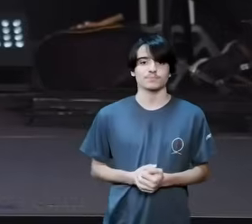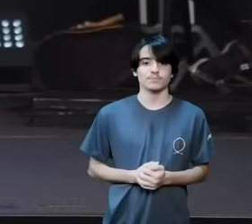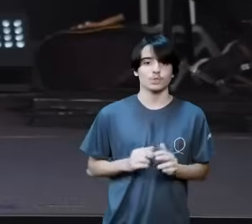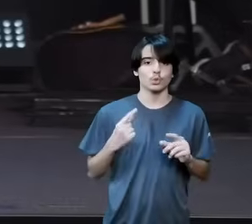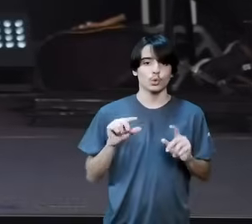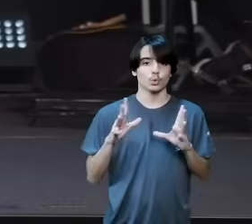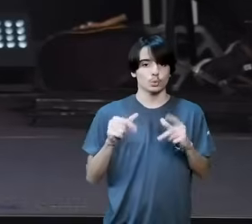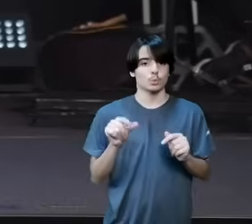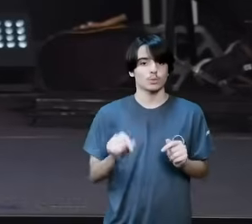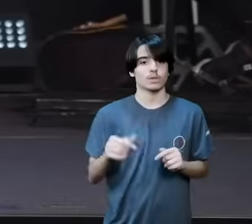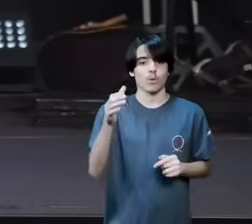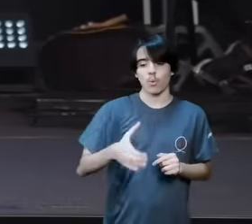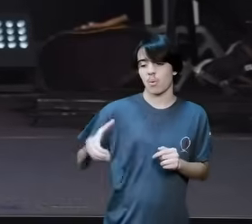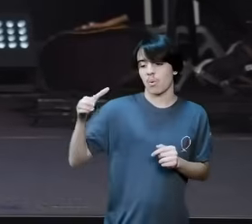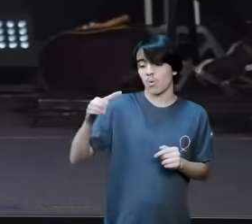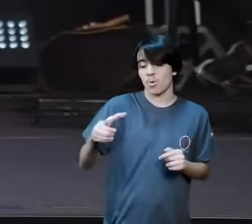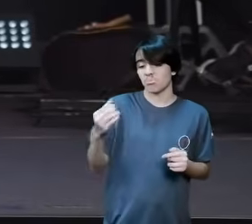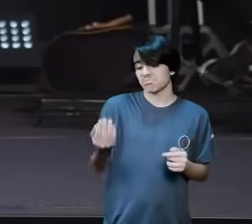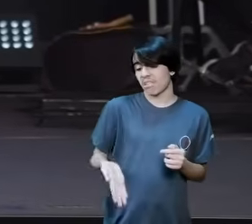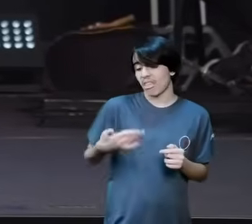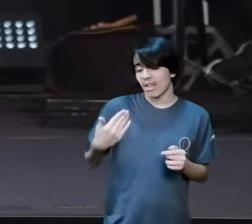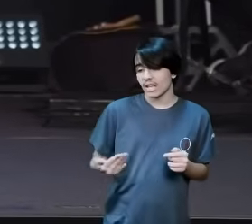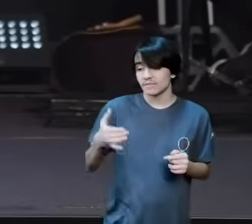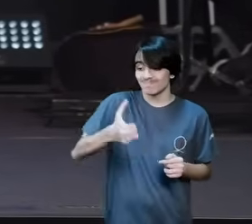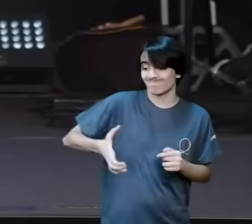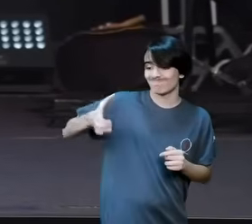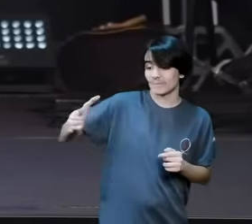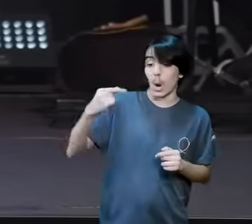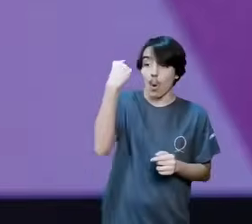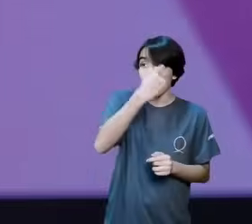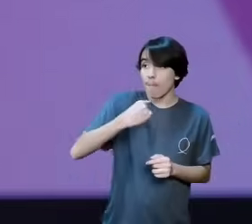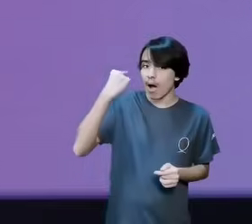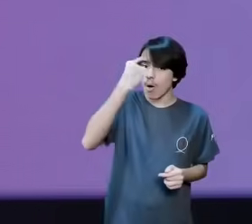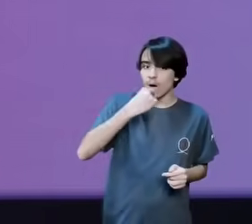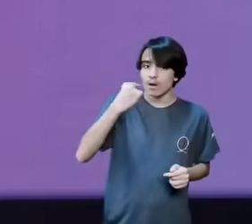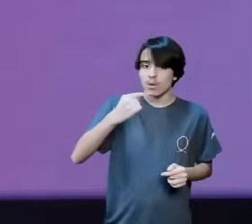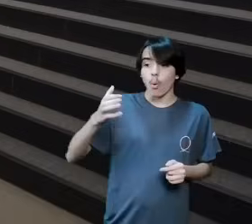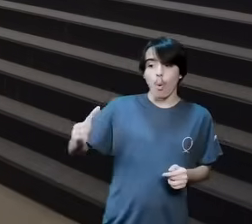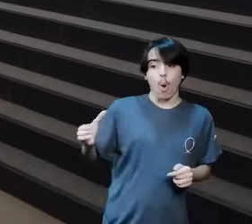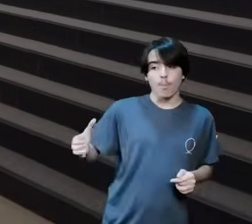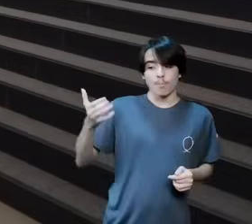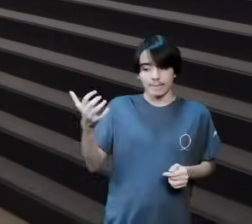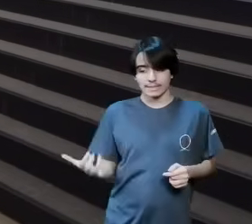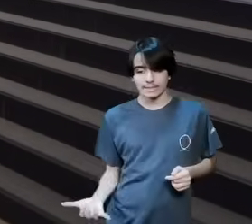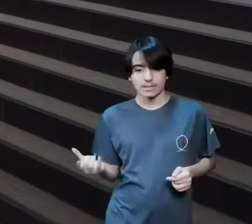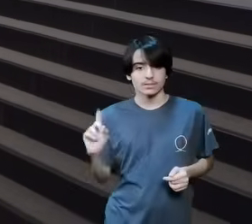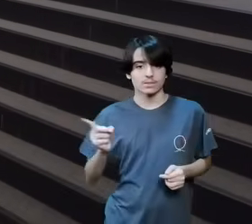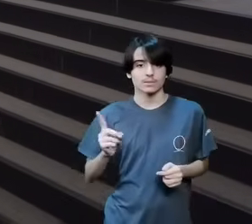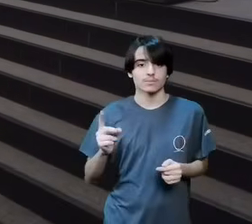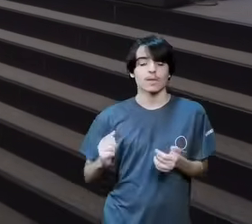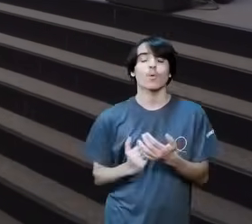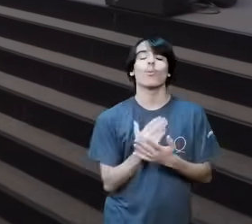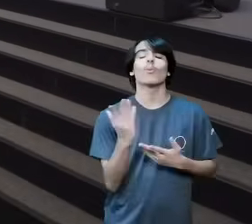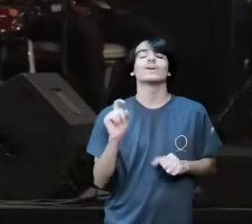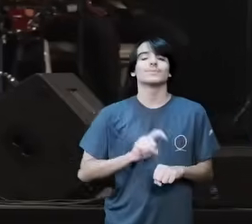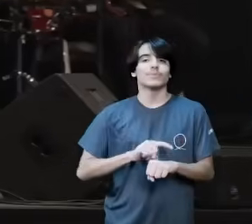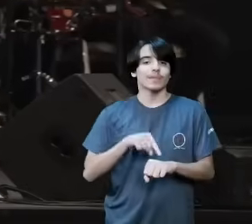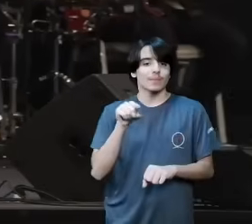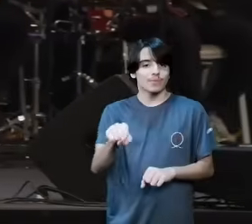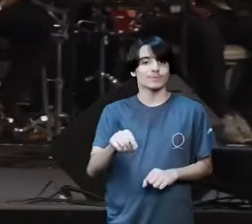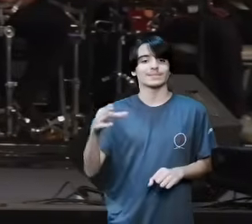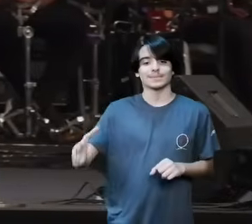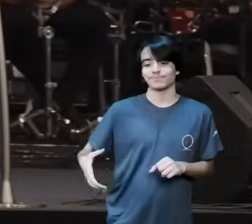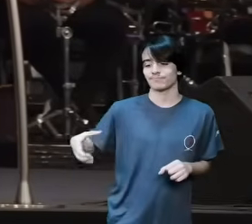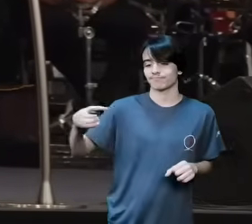porque você está com um copo que não é tão pesado segurando em um braço. E aí eu te pergunto de novo, o copo é pesado? É por causa da quantidade de tempo que você